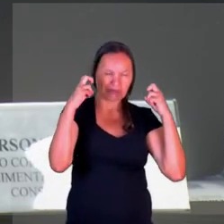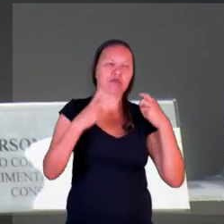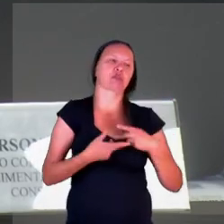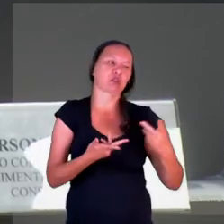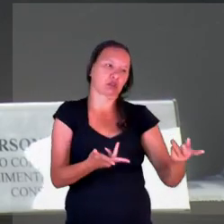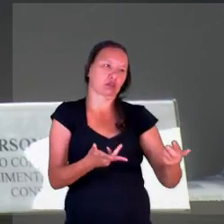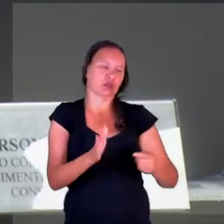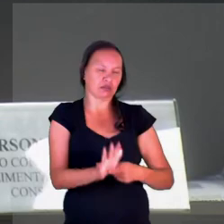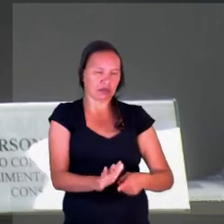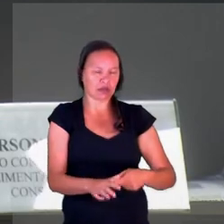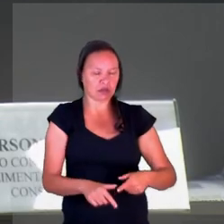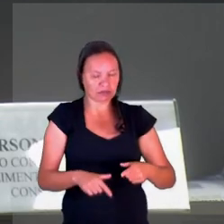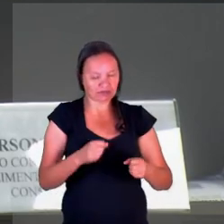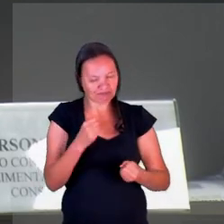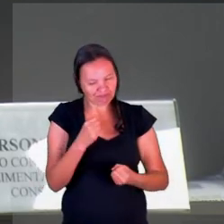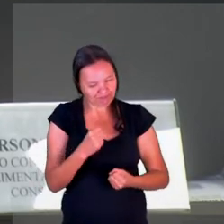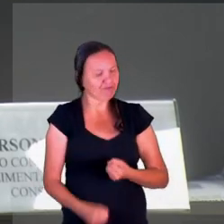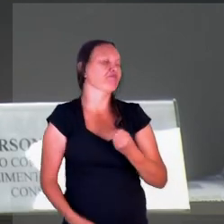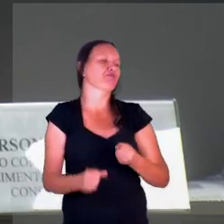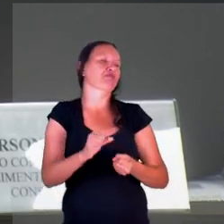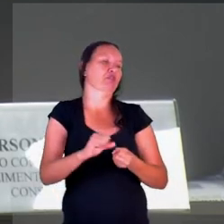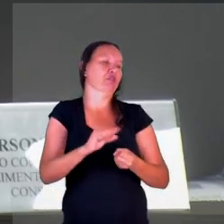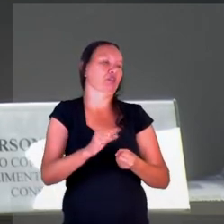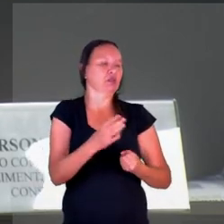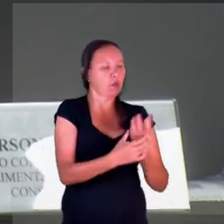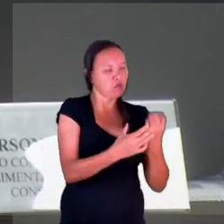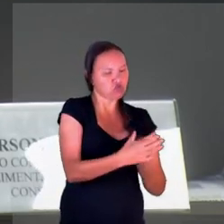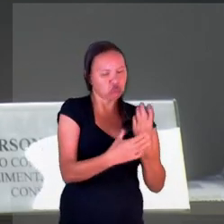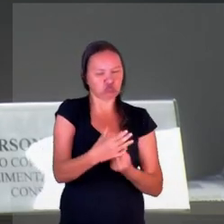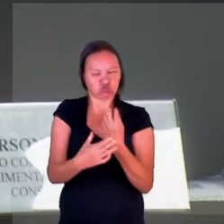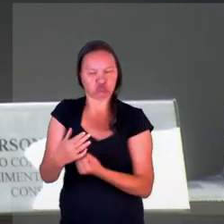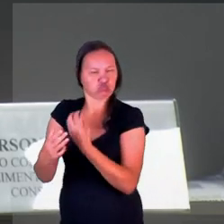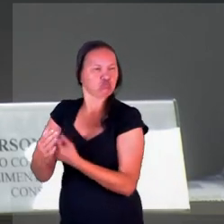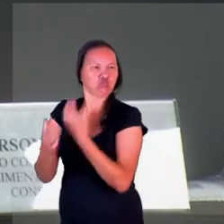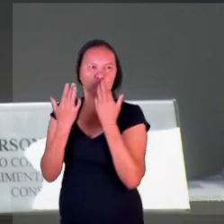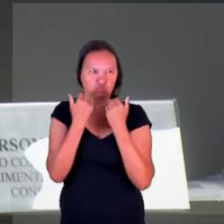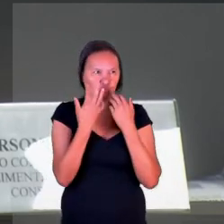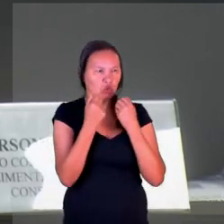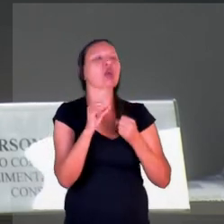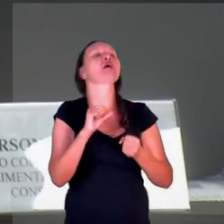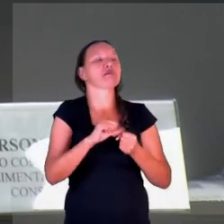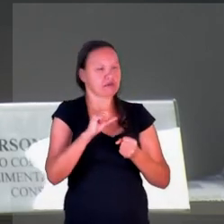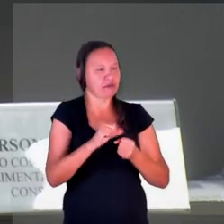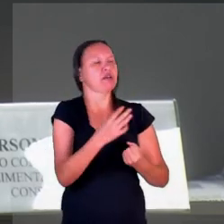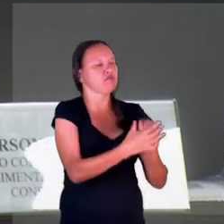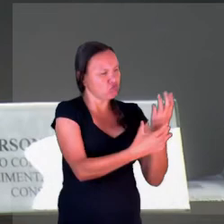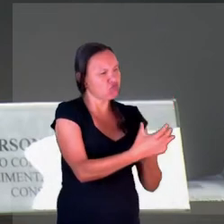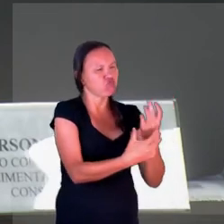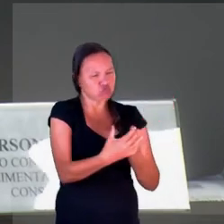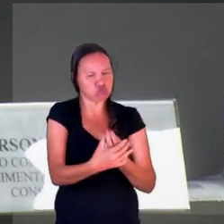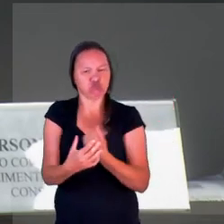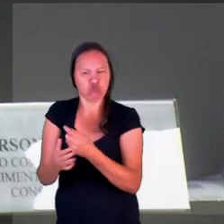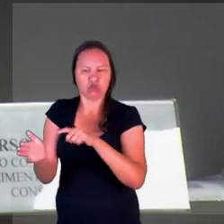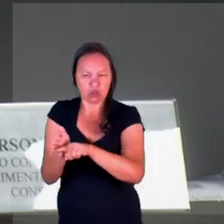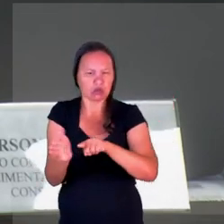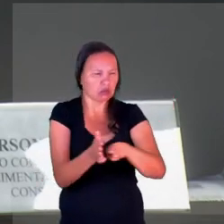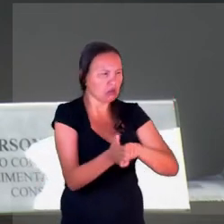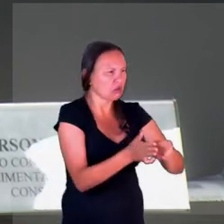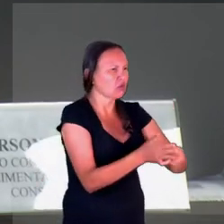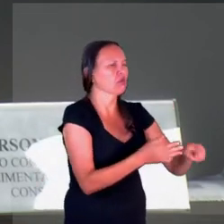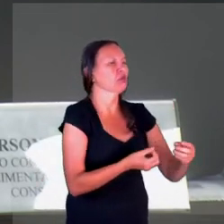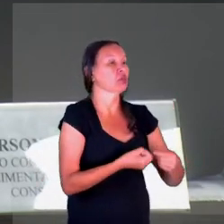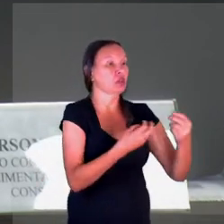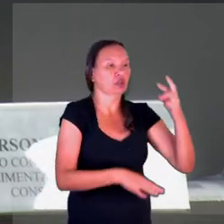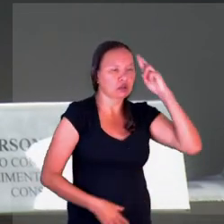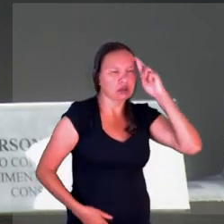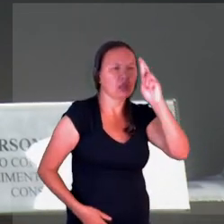a produzir alimentos ele produz tanto é que foram ou seja propostas e respeitando essa